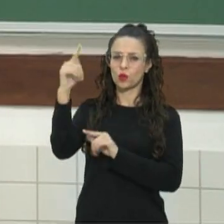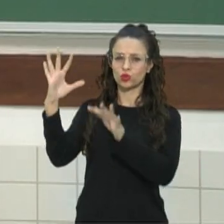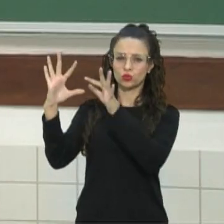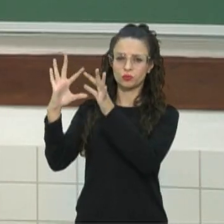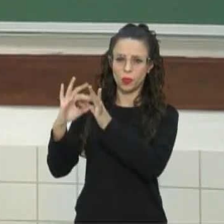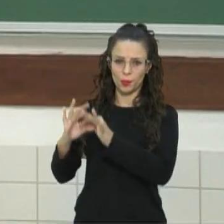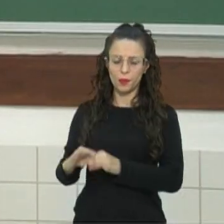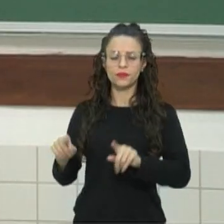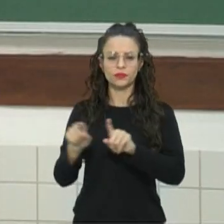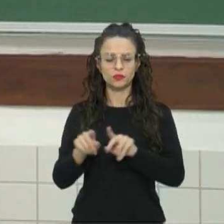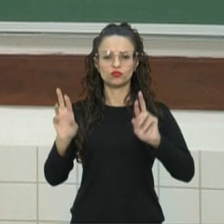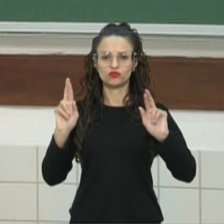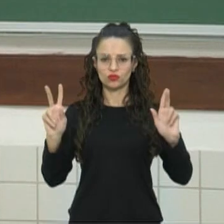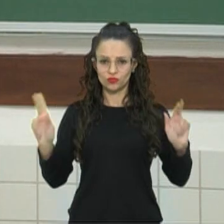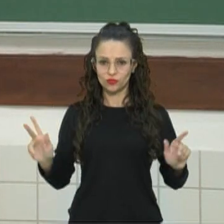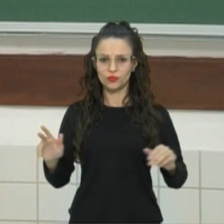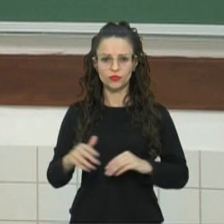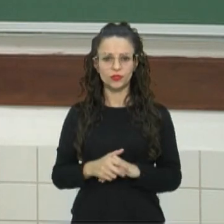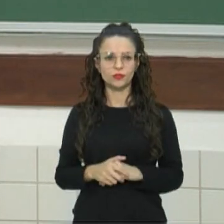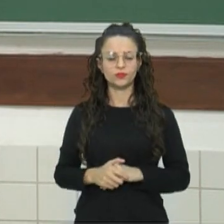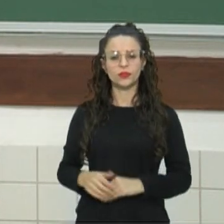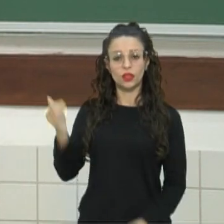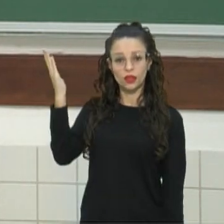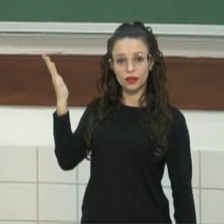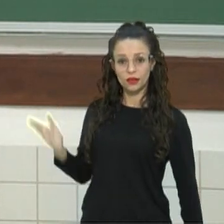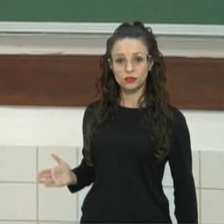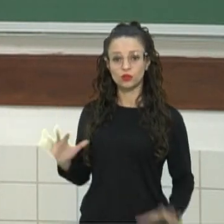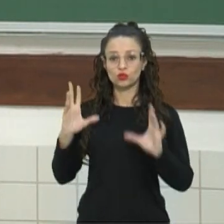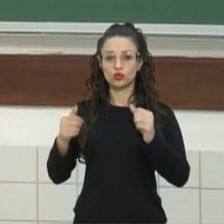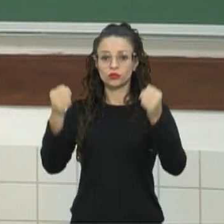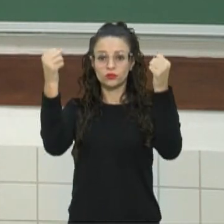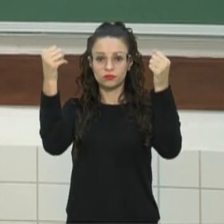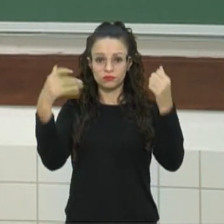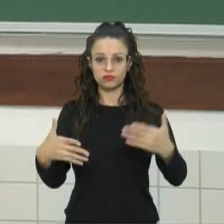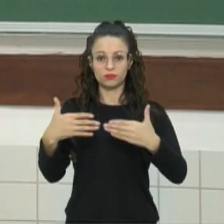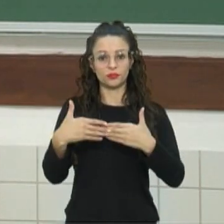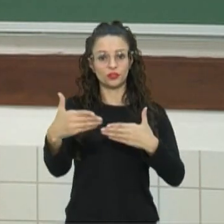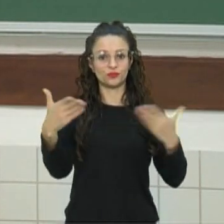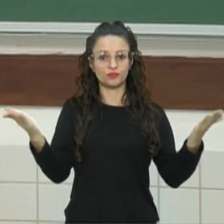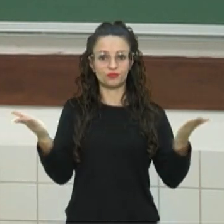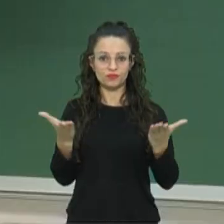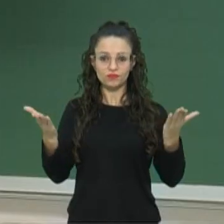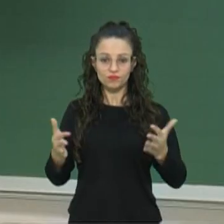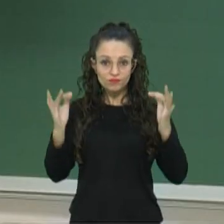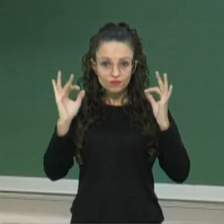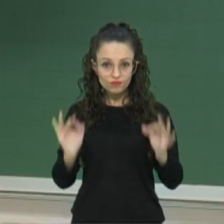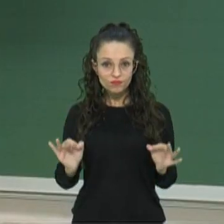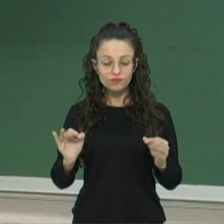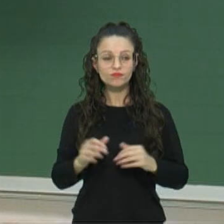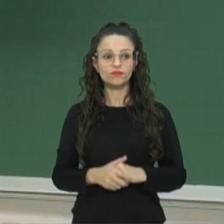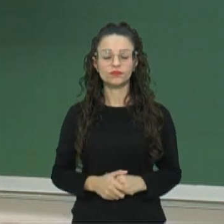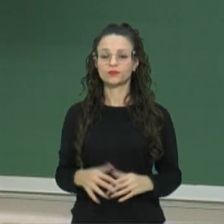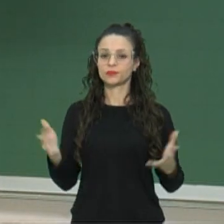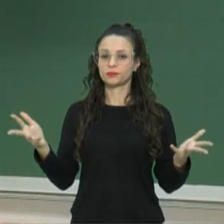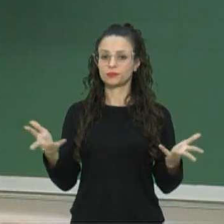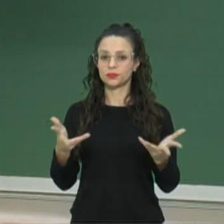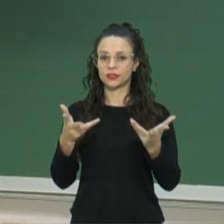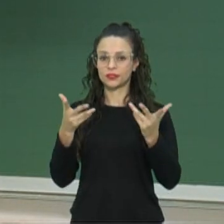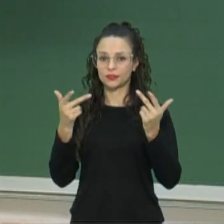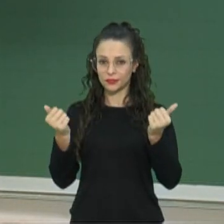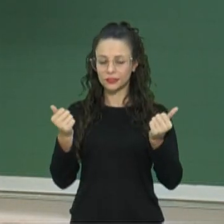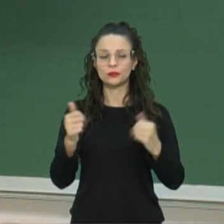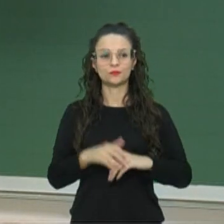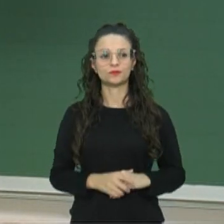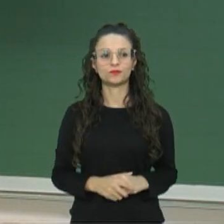também diferentes, e a gente vai passar por tudo isso a partir de agora, certo, galera? Maravilha, então.